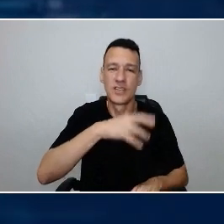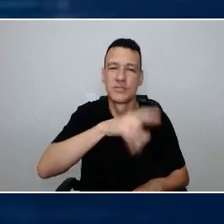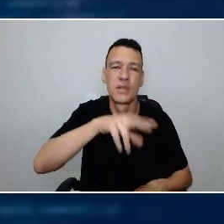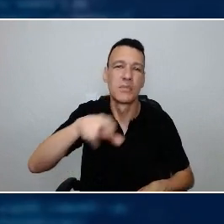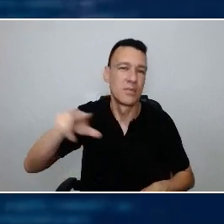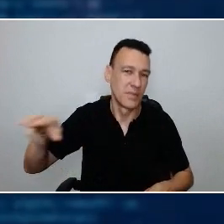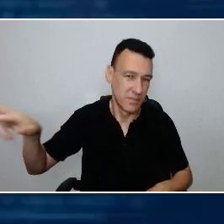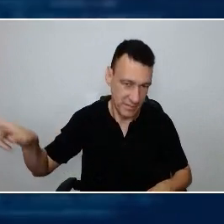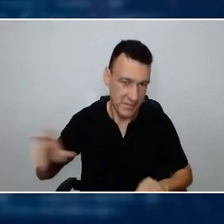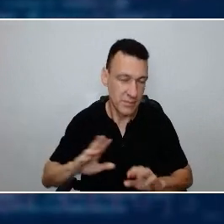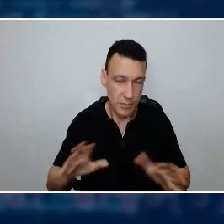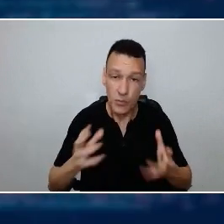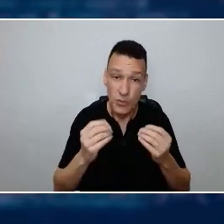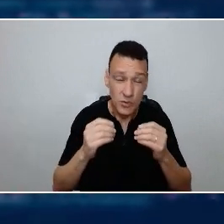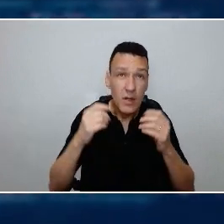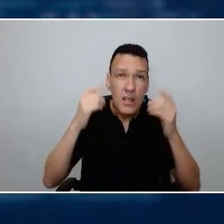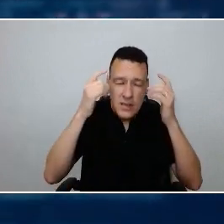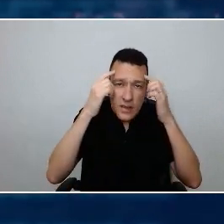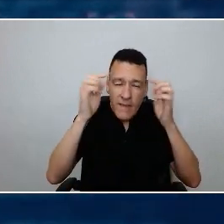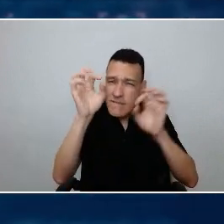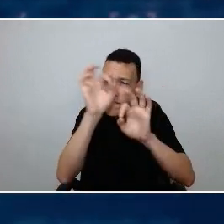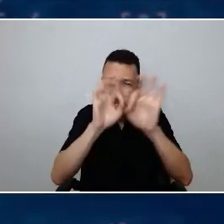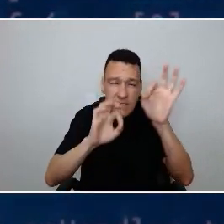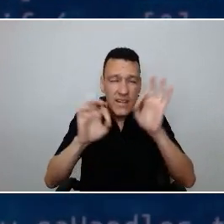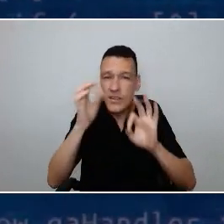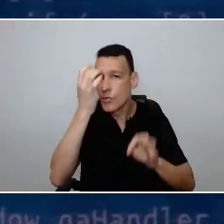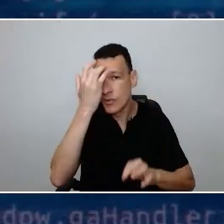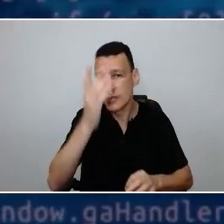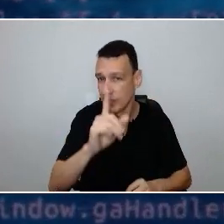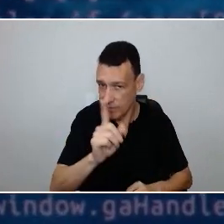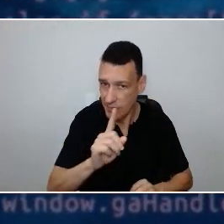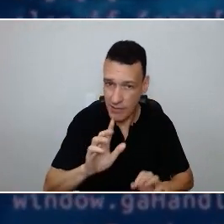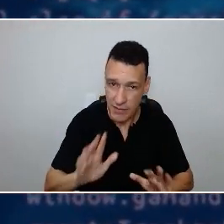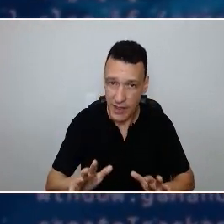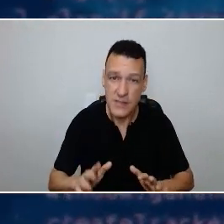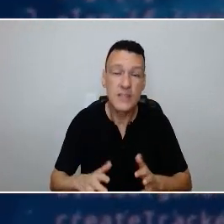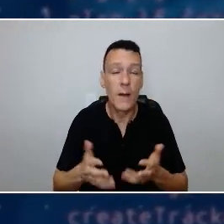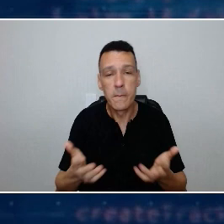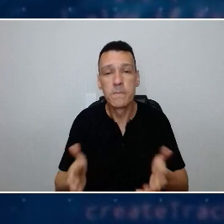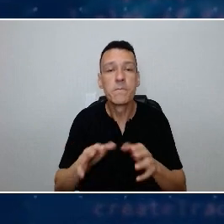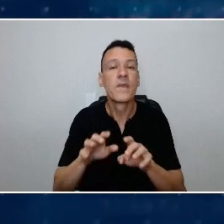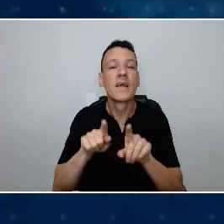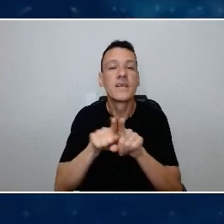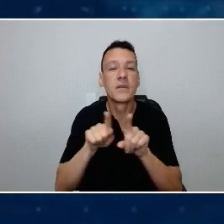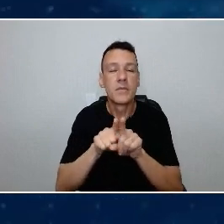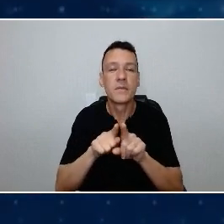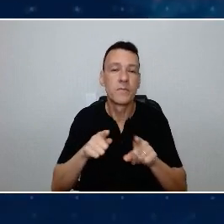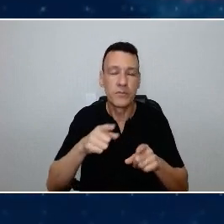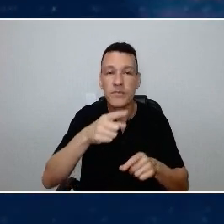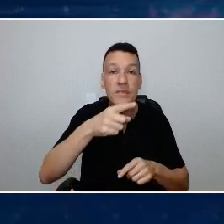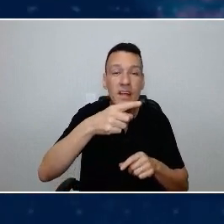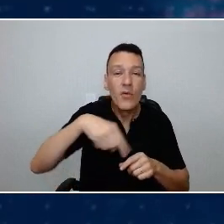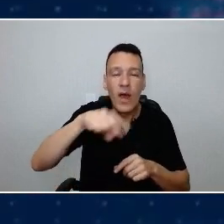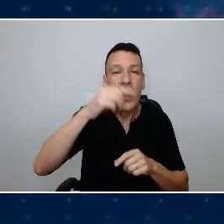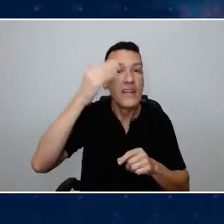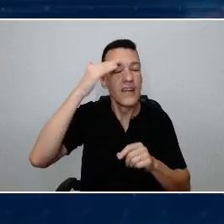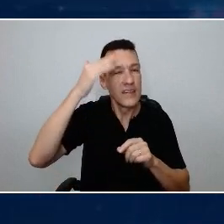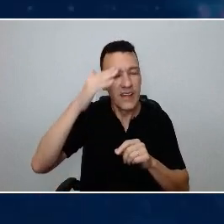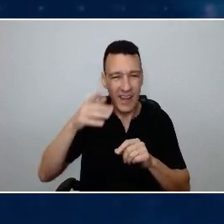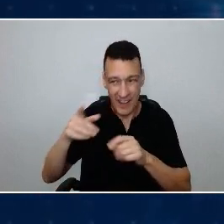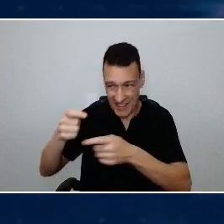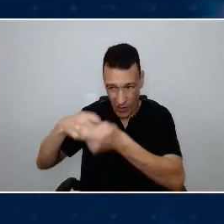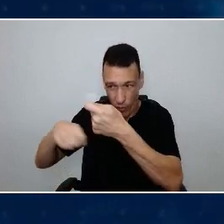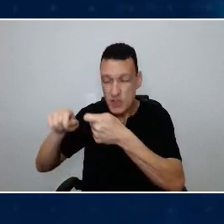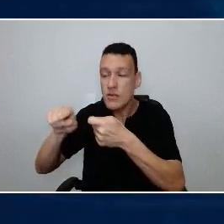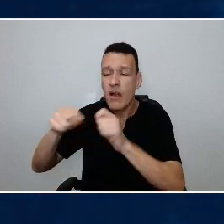ali e a necessidade de entender as regras de negócio era importante rapaz era um